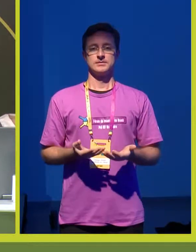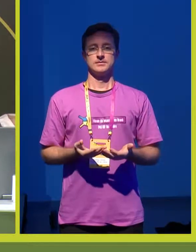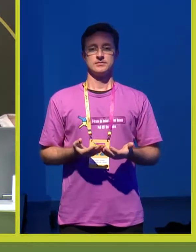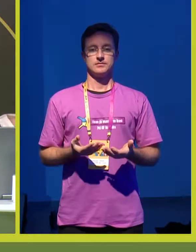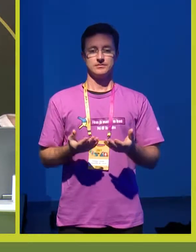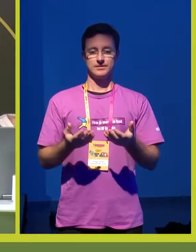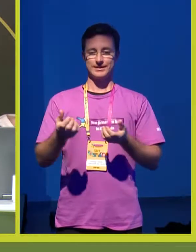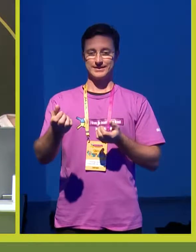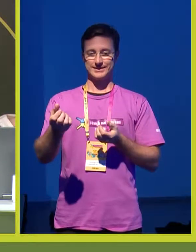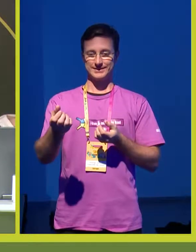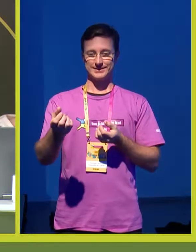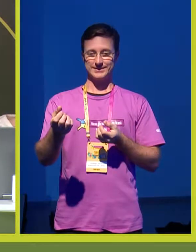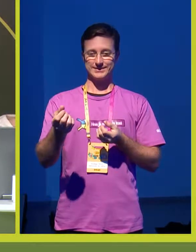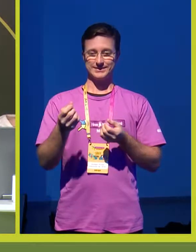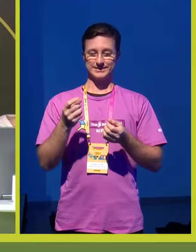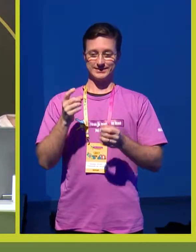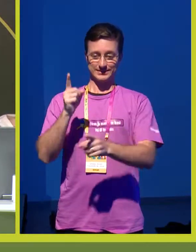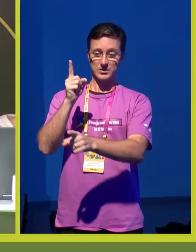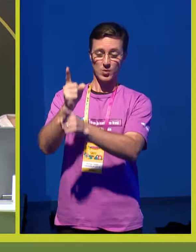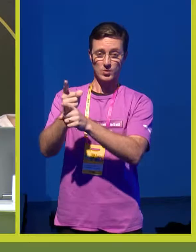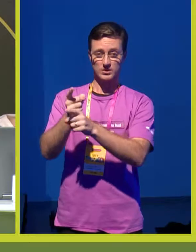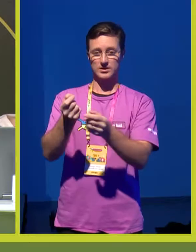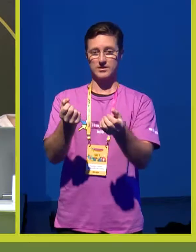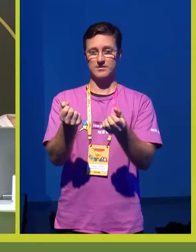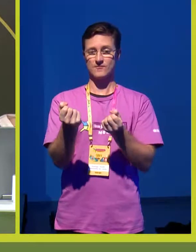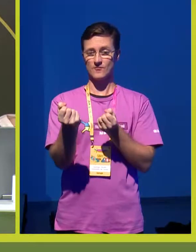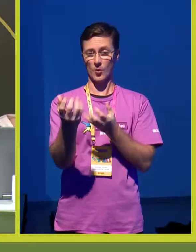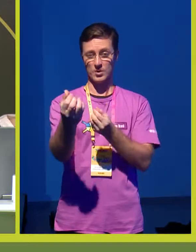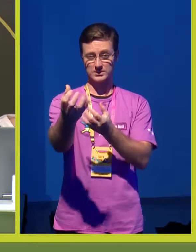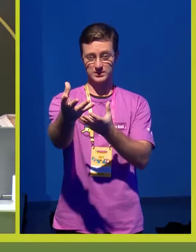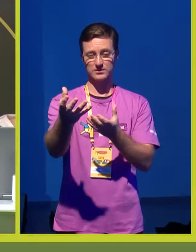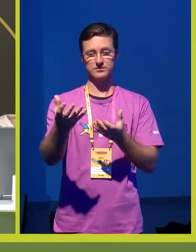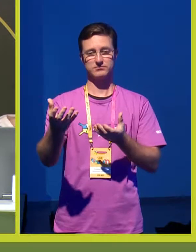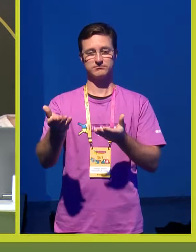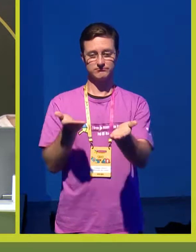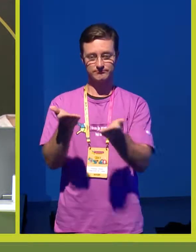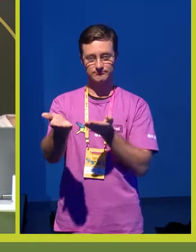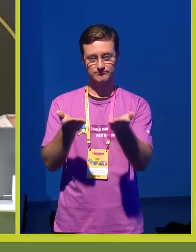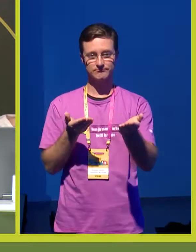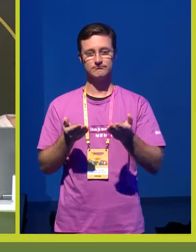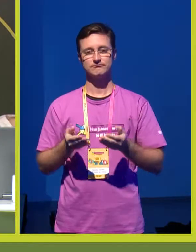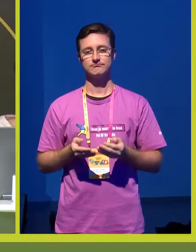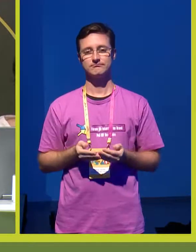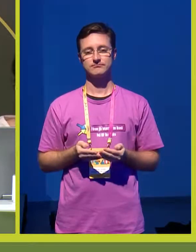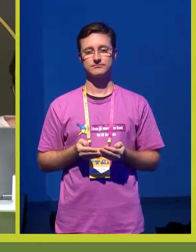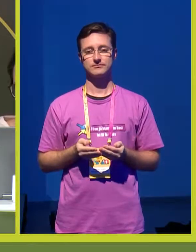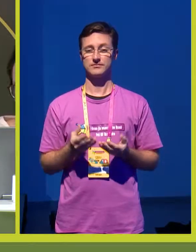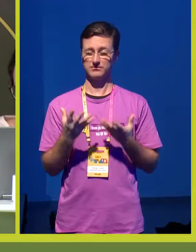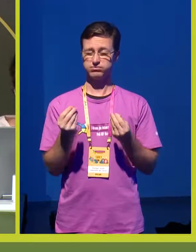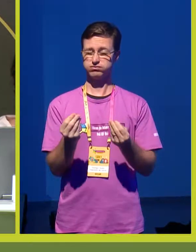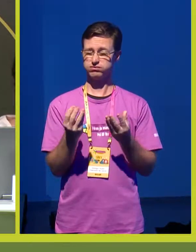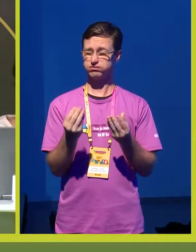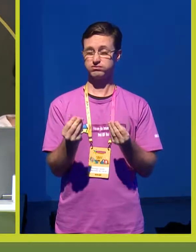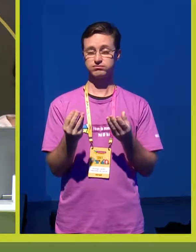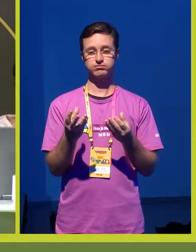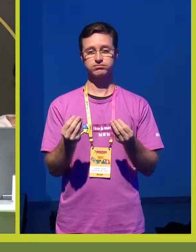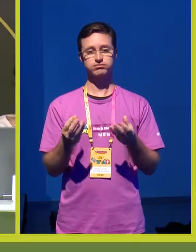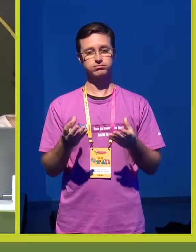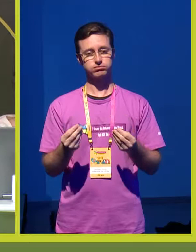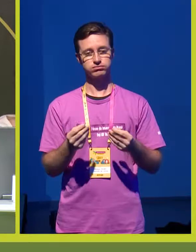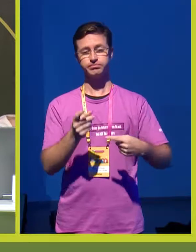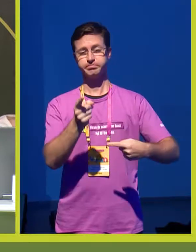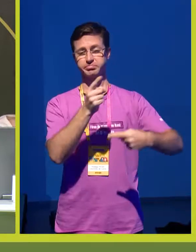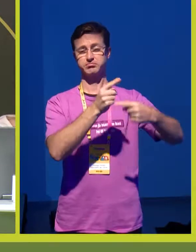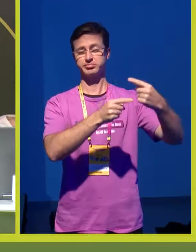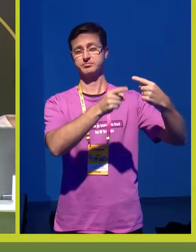acessar, de fato, as bases de dados a que nós temos acesso, na esfera federal são muitas, herança